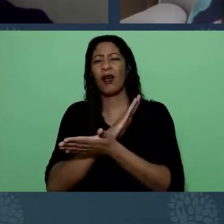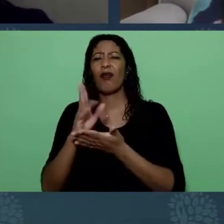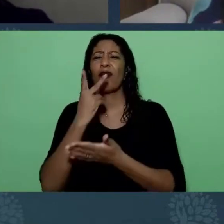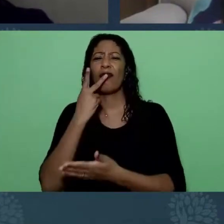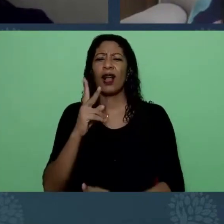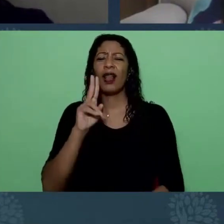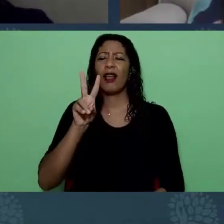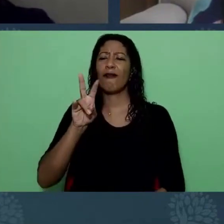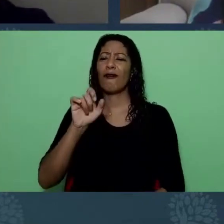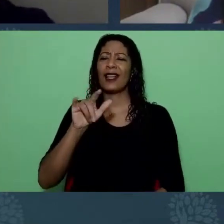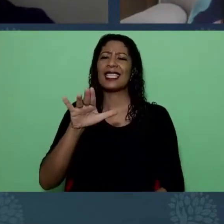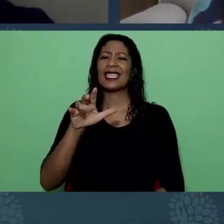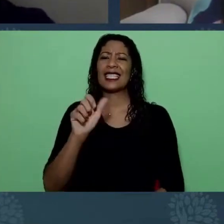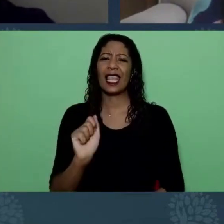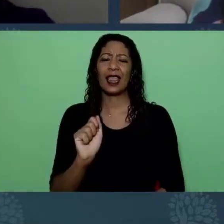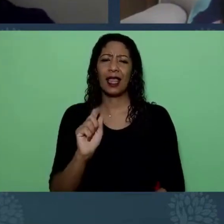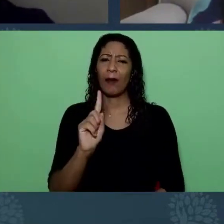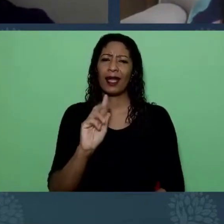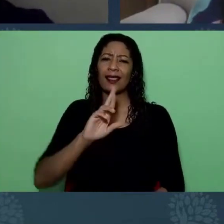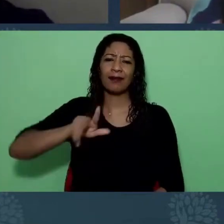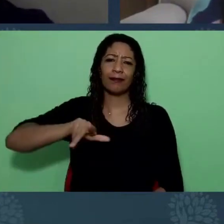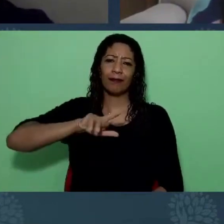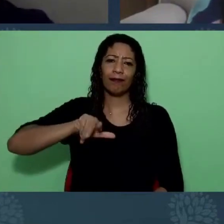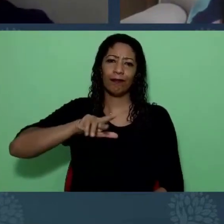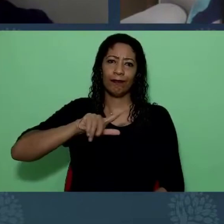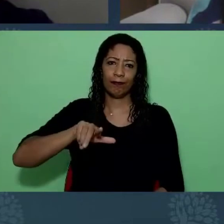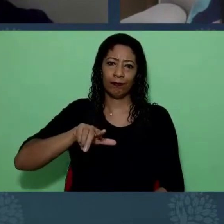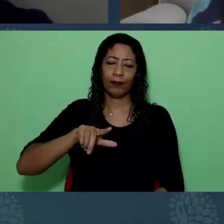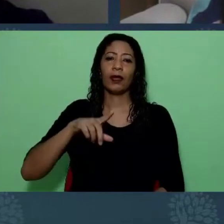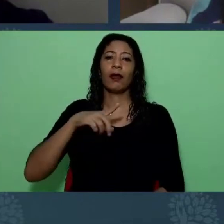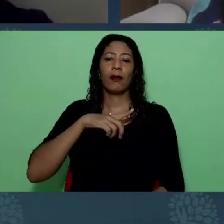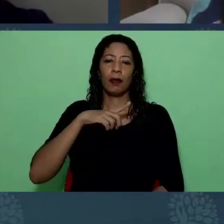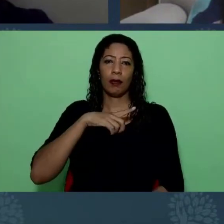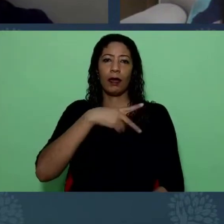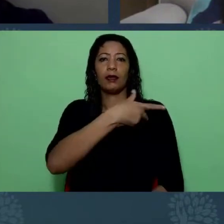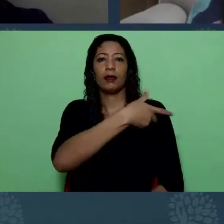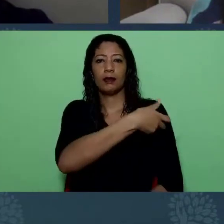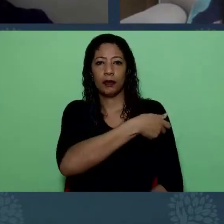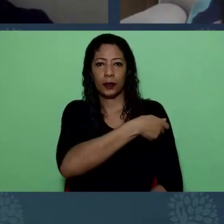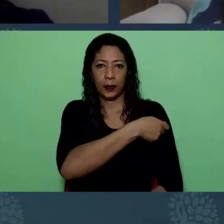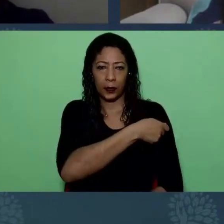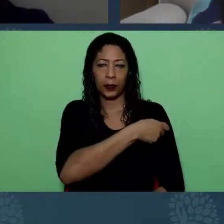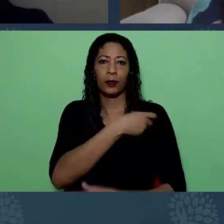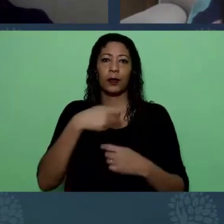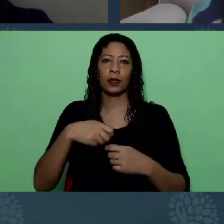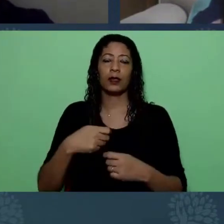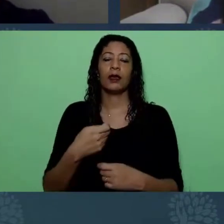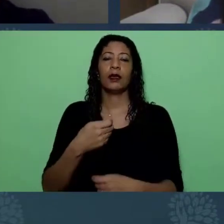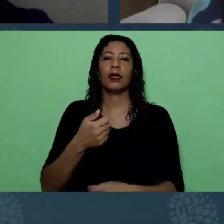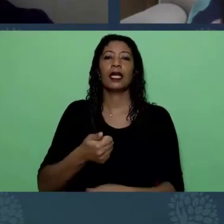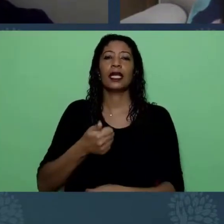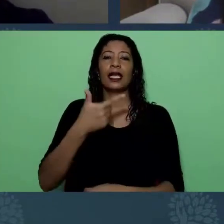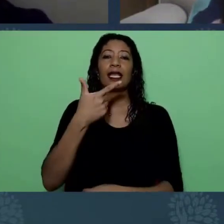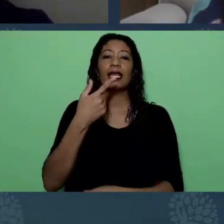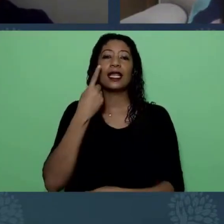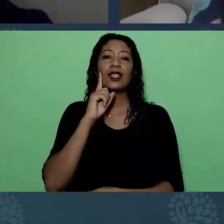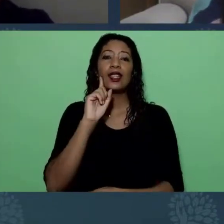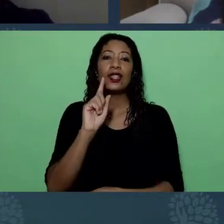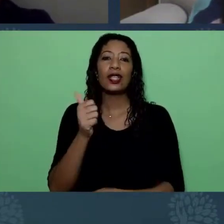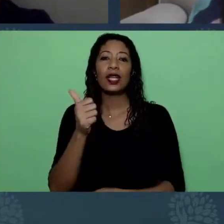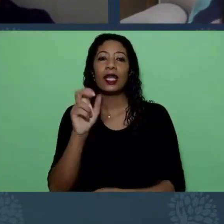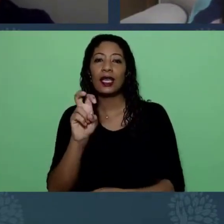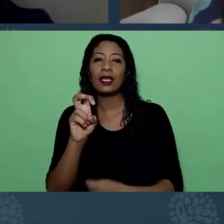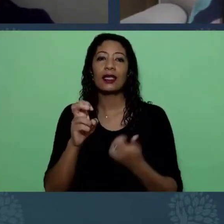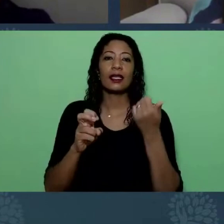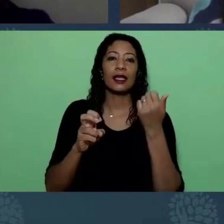são vacinas propriamente dita, mas eles são remédios subcutâneos que são dados a cada 15 dias, ou uma vez por mês, ou